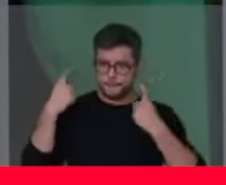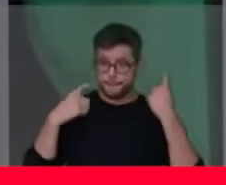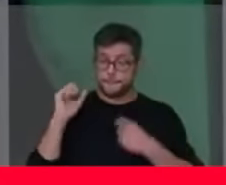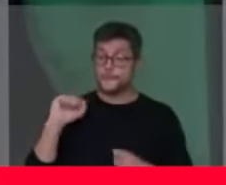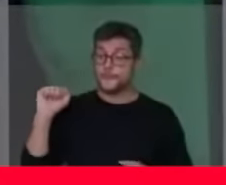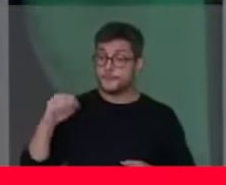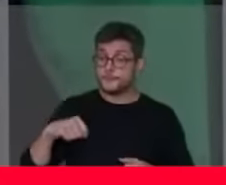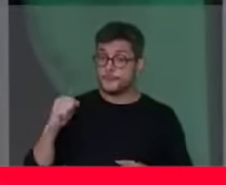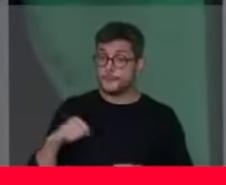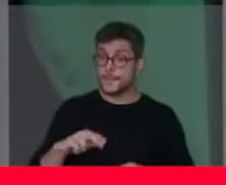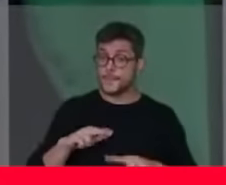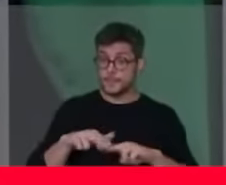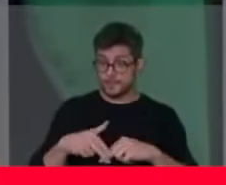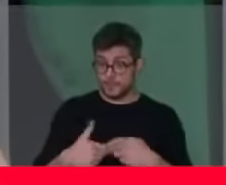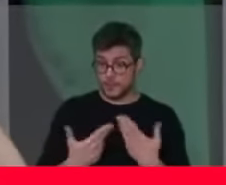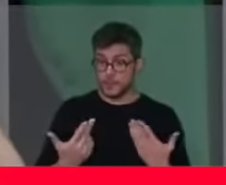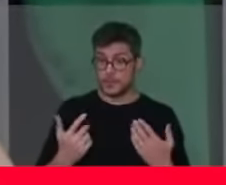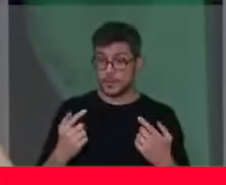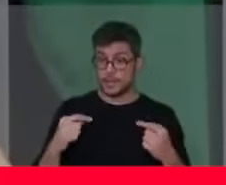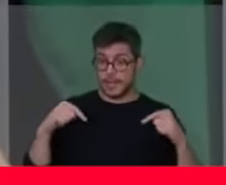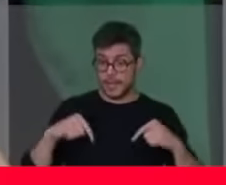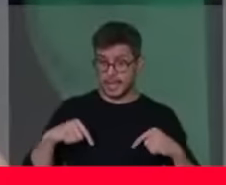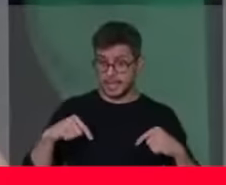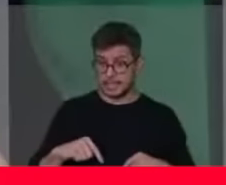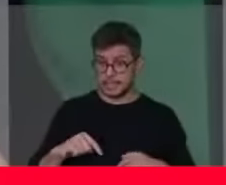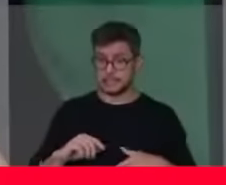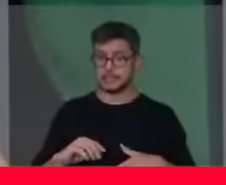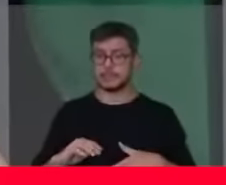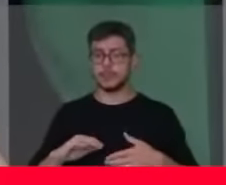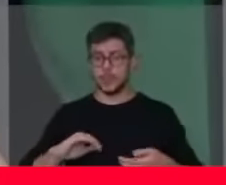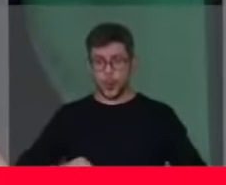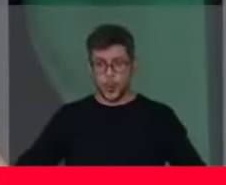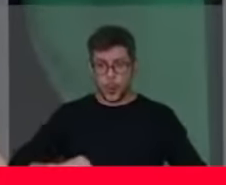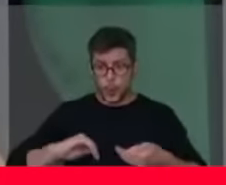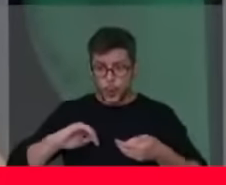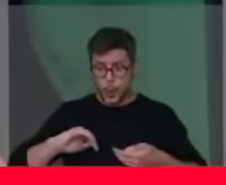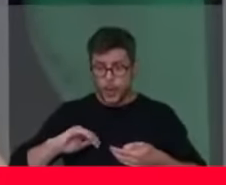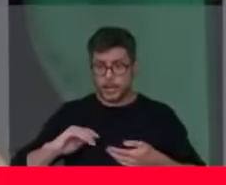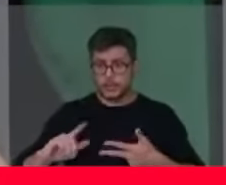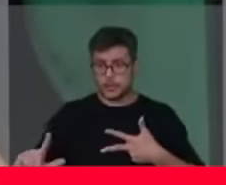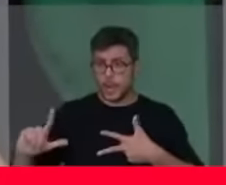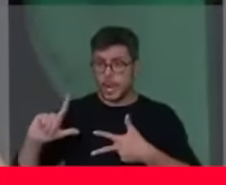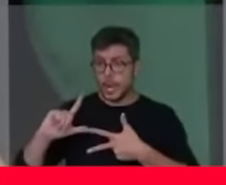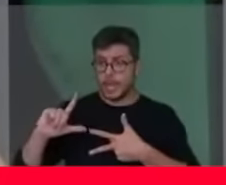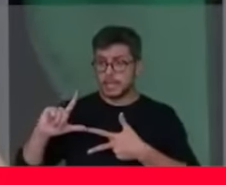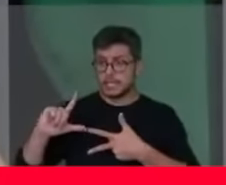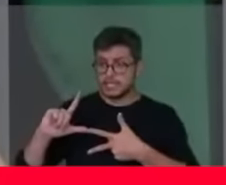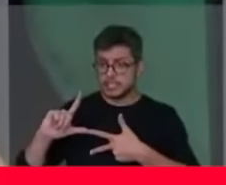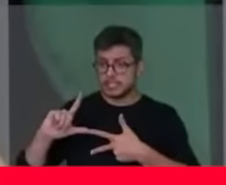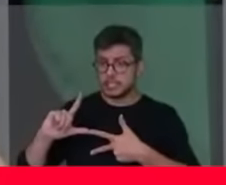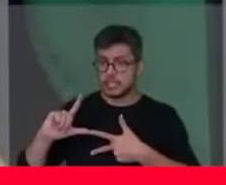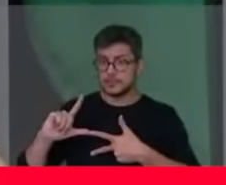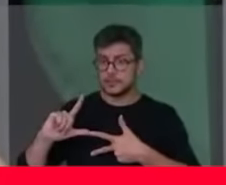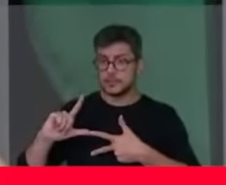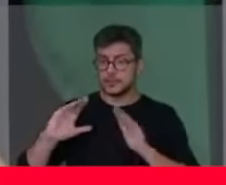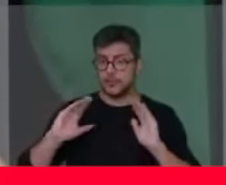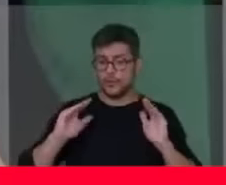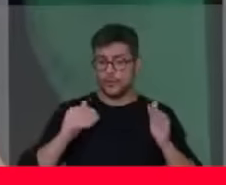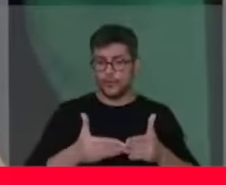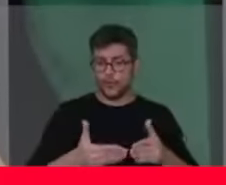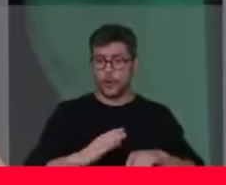é que a nossa instituição das leis, a nossa instituição que deveria respeitar a Constituição, que deveria